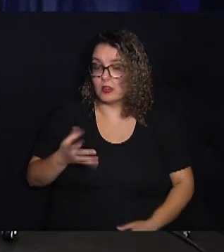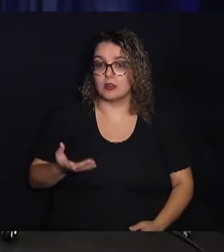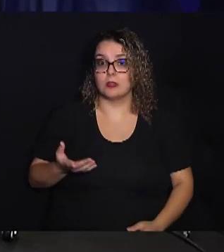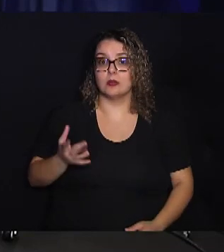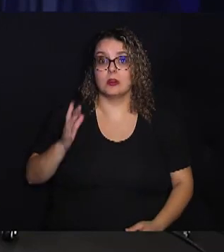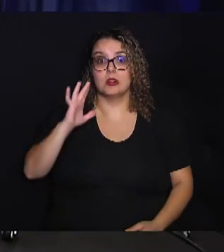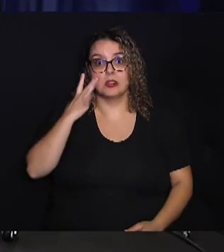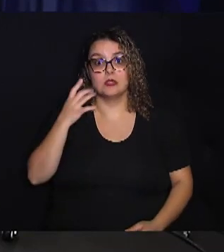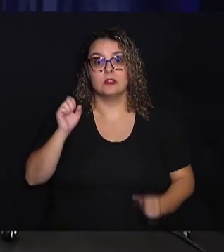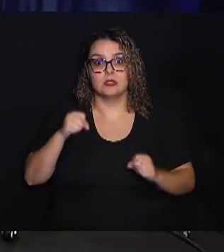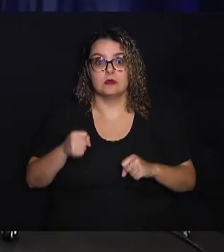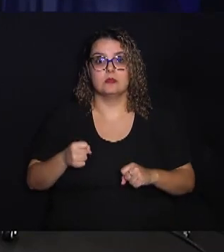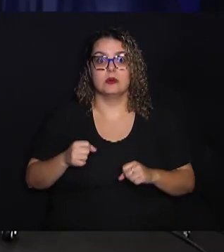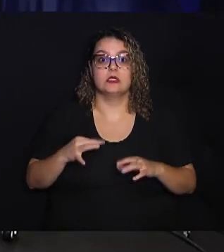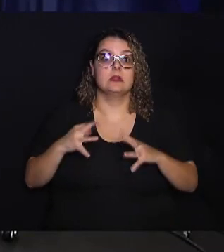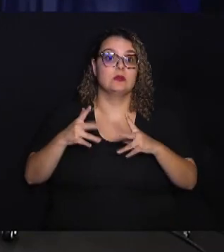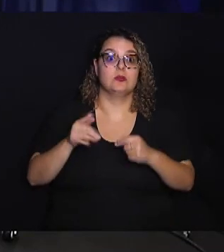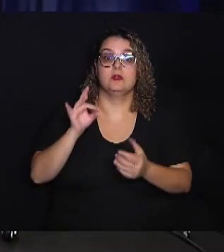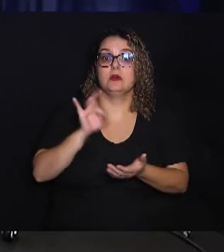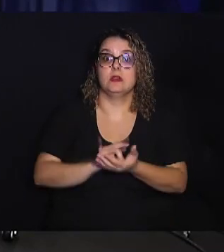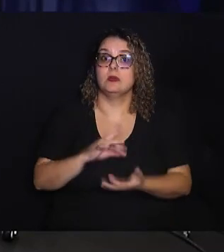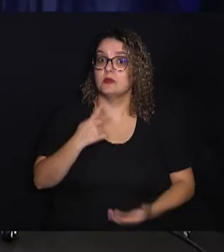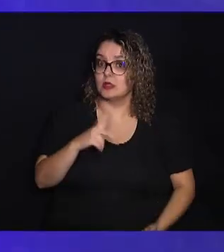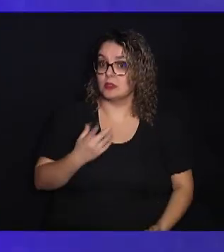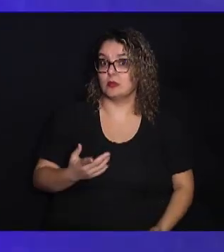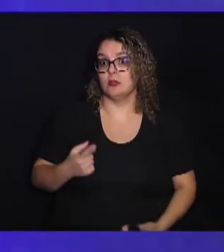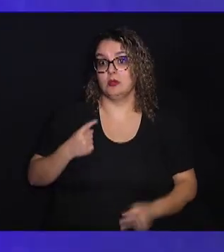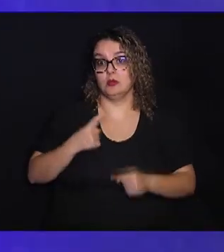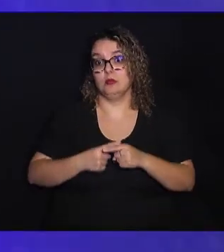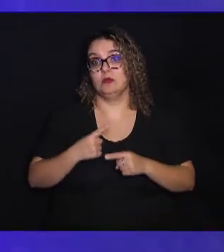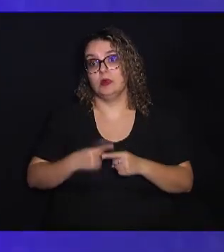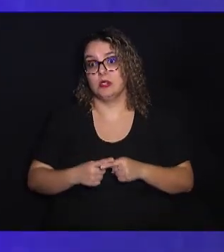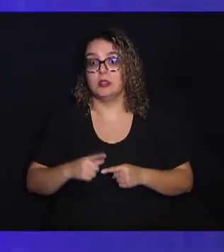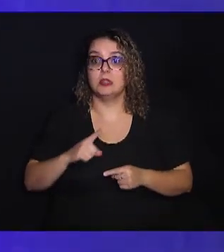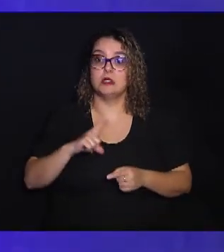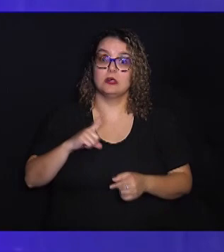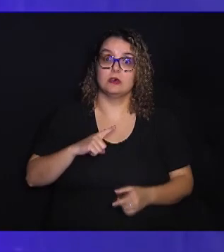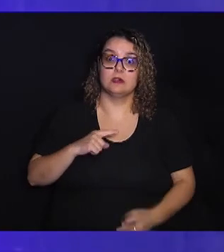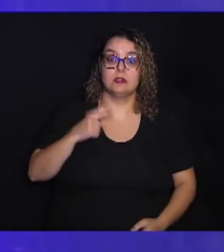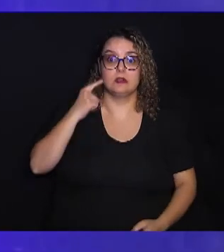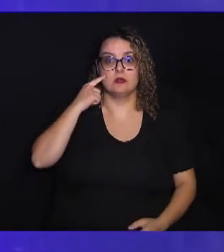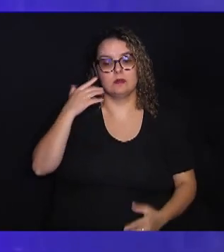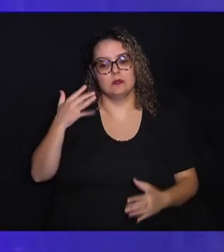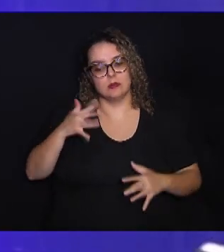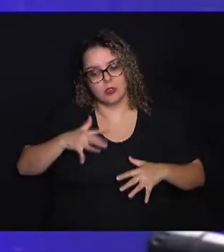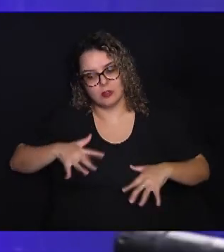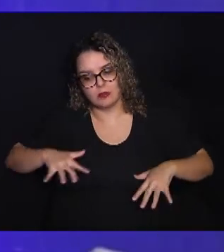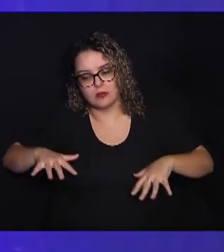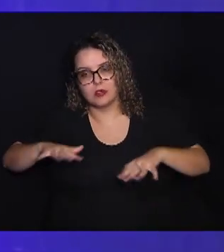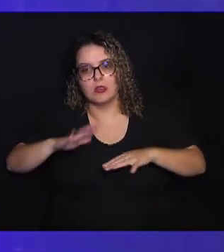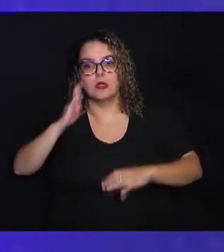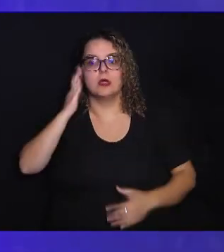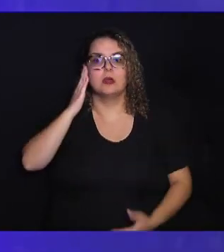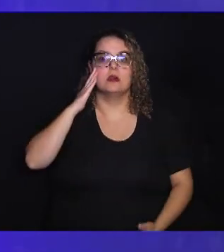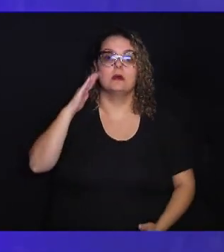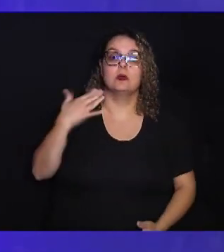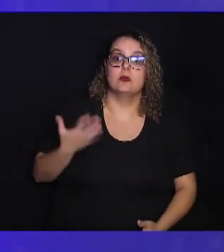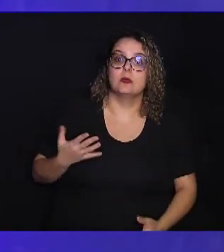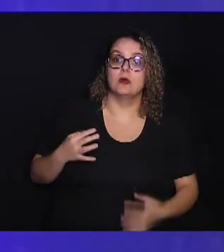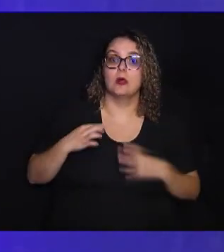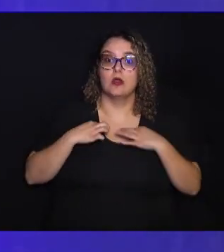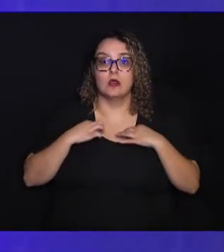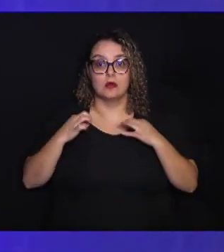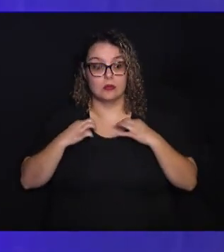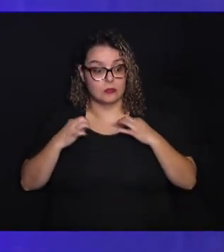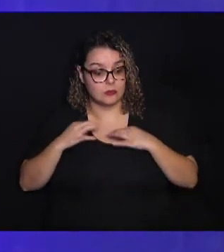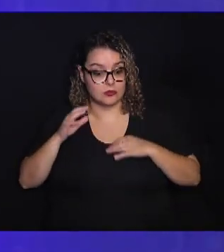só que estava tudo muito real para ele, né? Hum. Porque ele teve primeiro uma imersão, saber quais eram os figurinos que estavam sendo